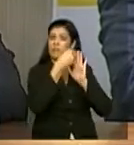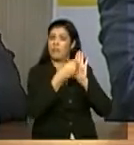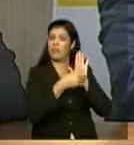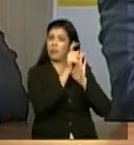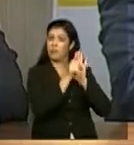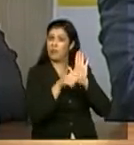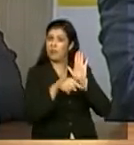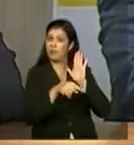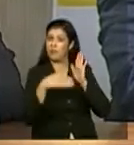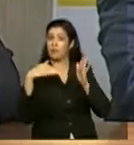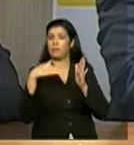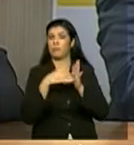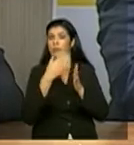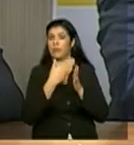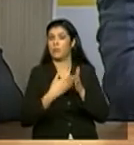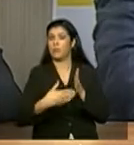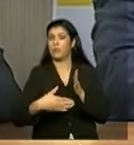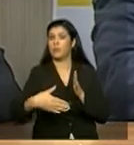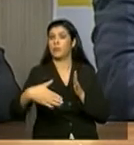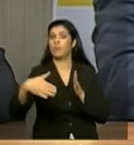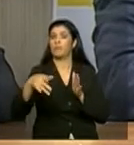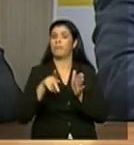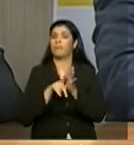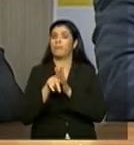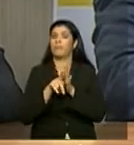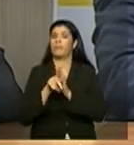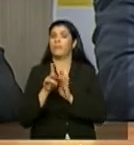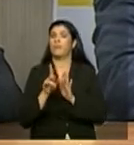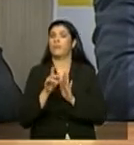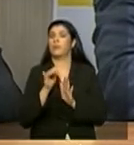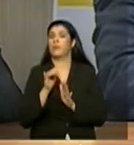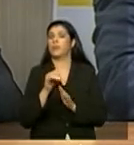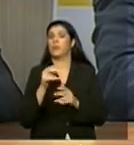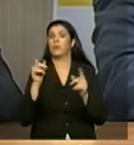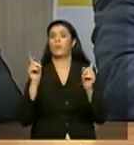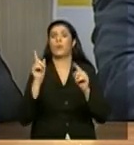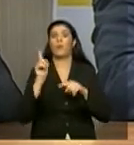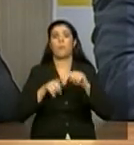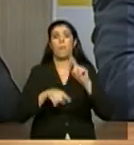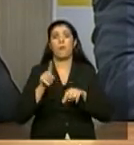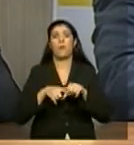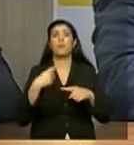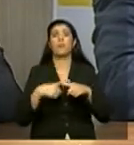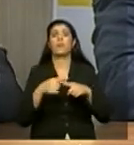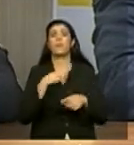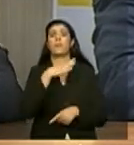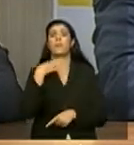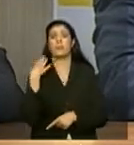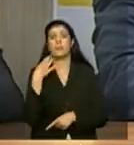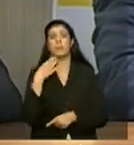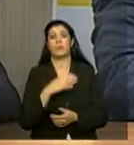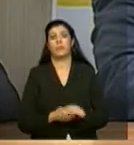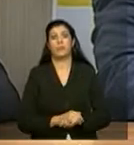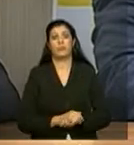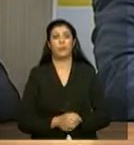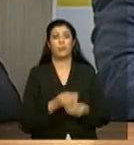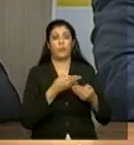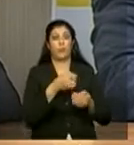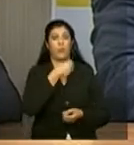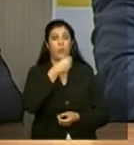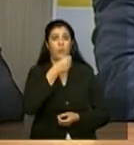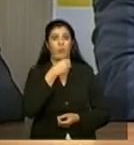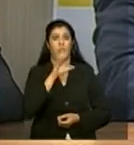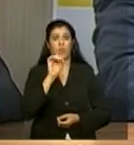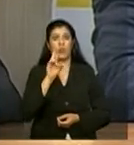até a questões de motivos e motivações da morte vou passar a palavra do doutor